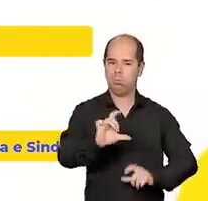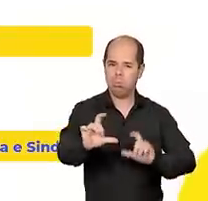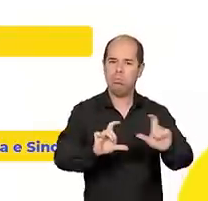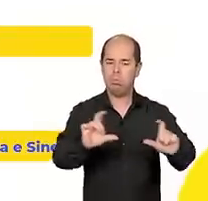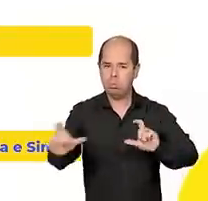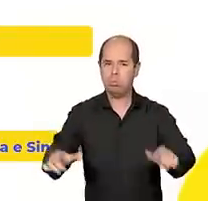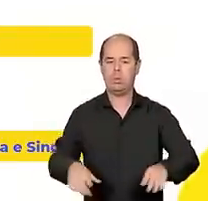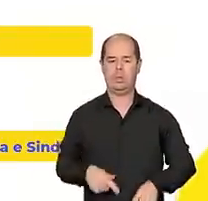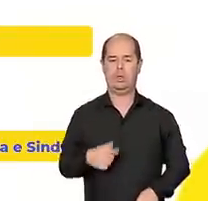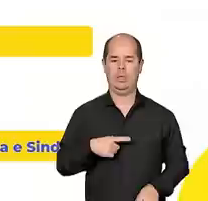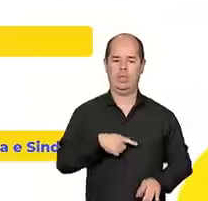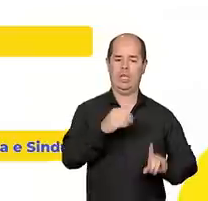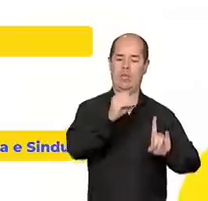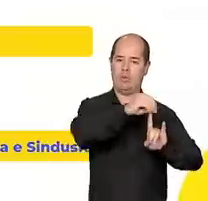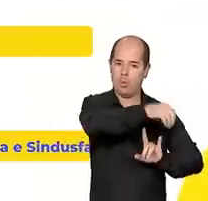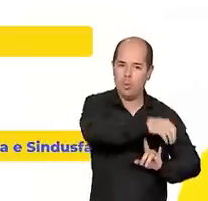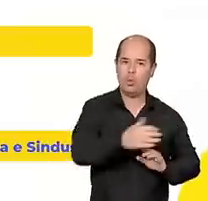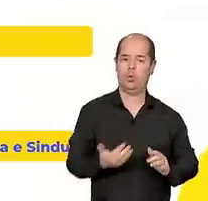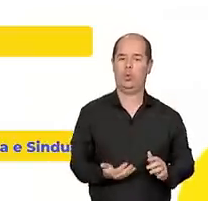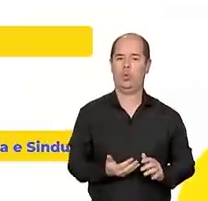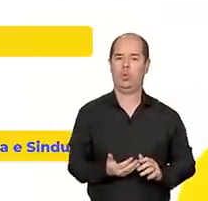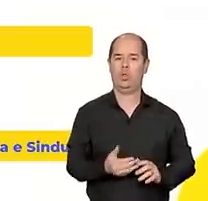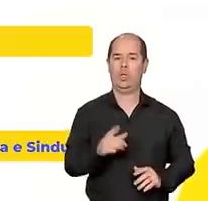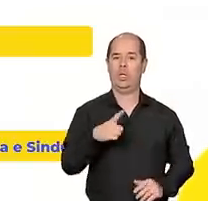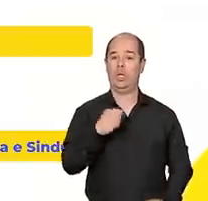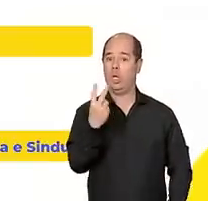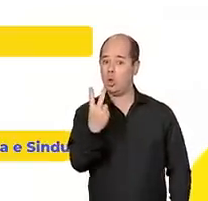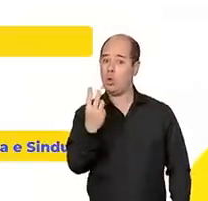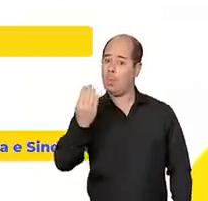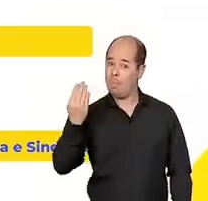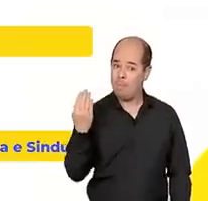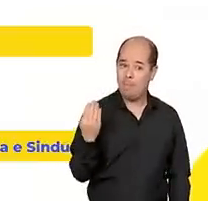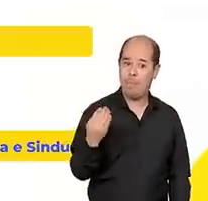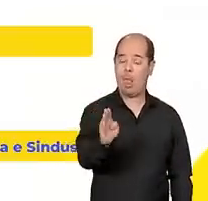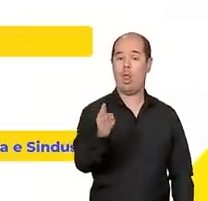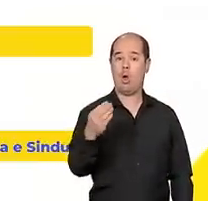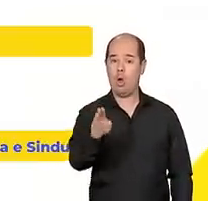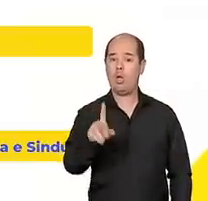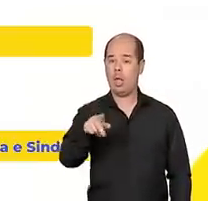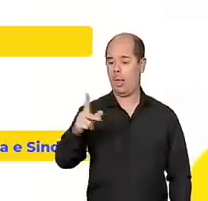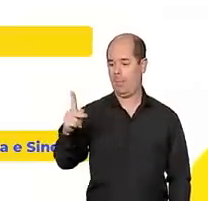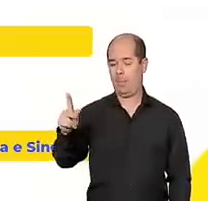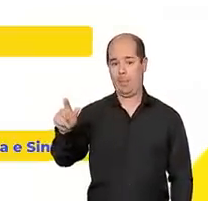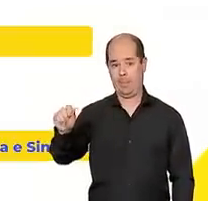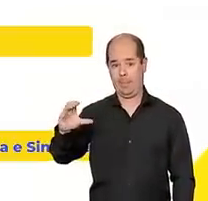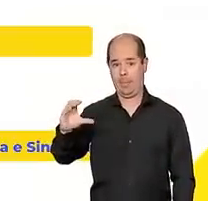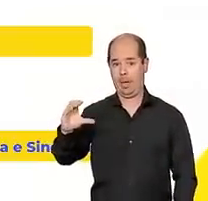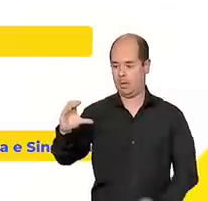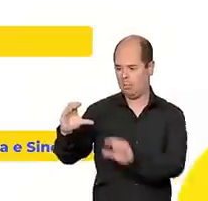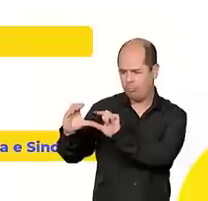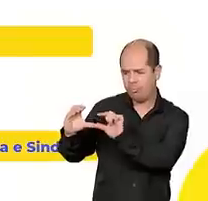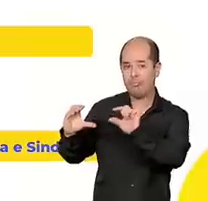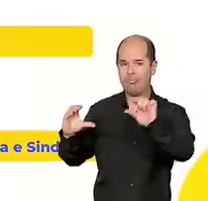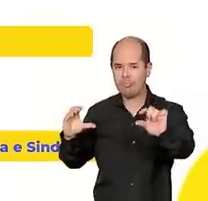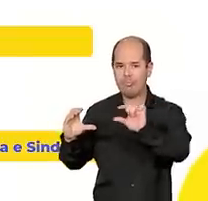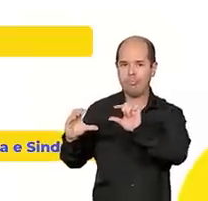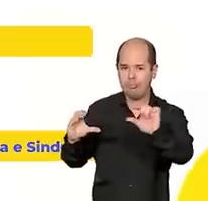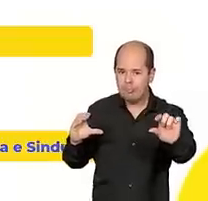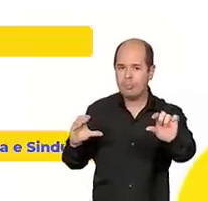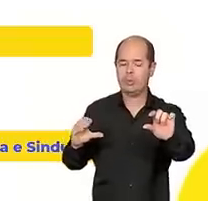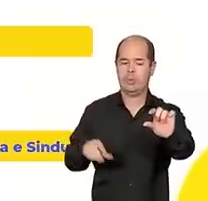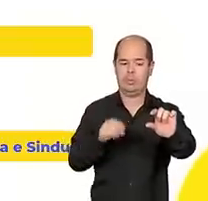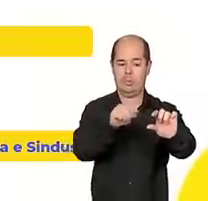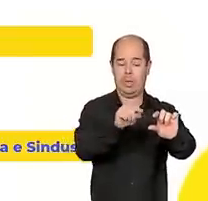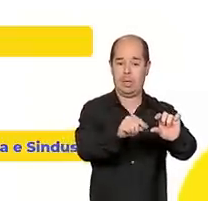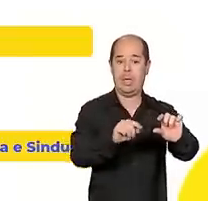da Fiocruz, são 2 bilhões, faz parte do PAC, 2 bilhões que vão permitir que nós quadrupliquemos